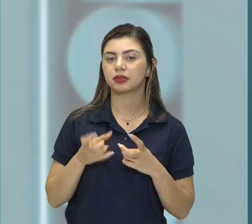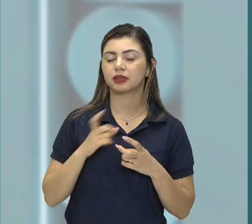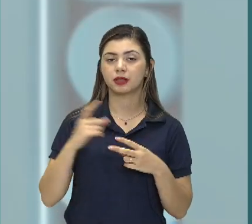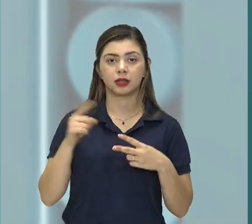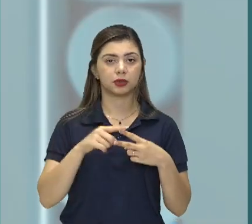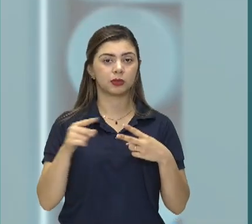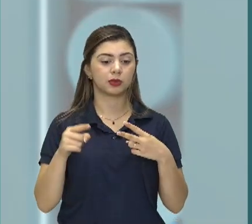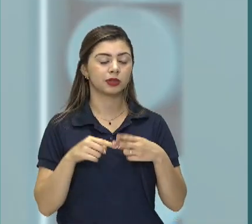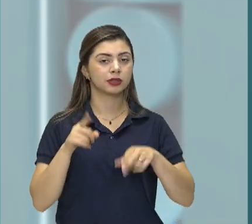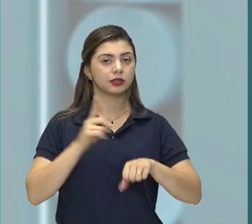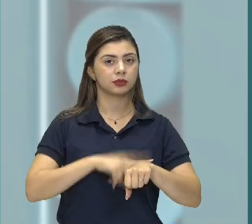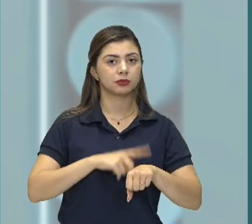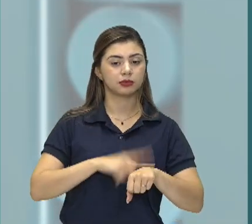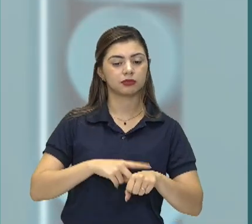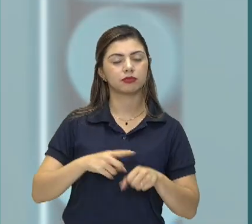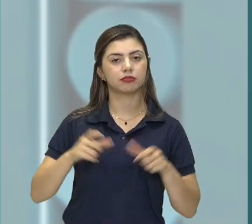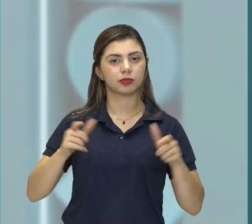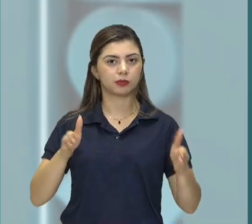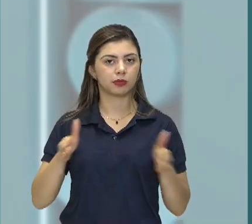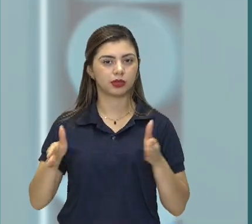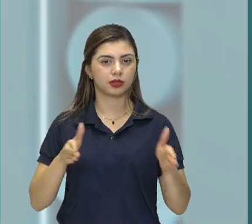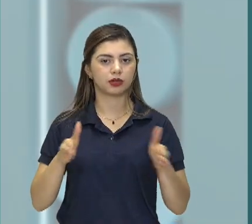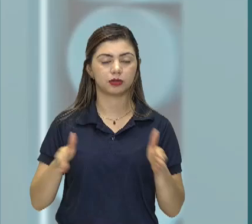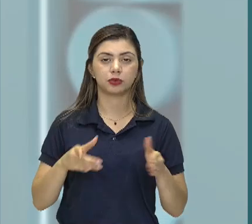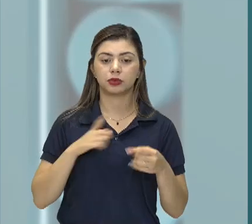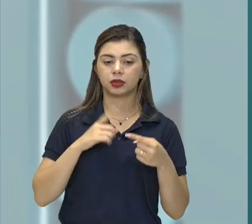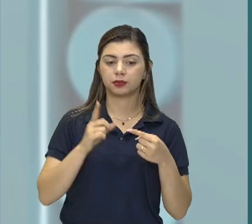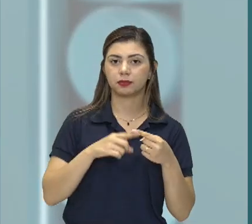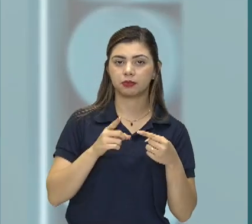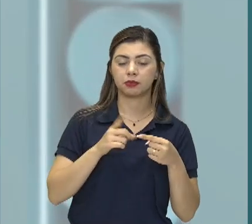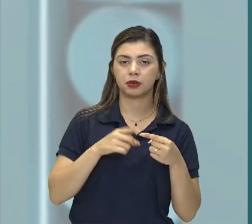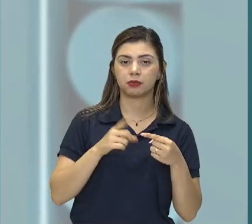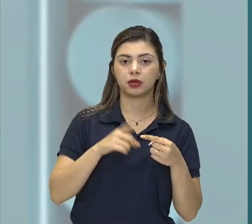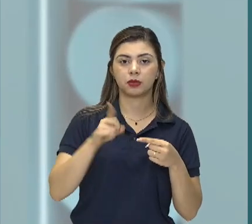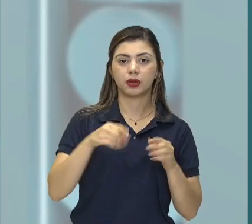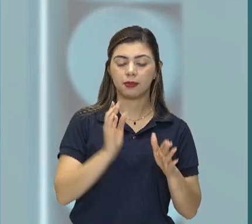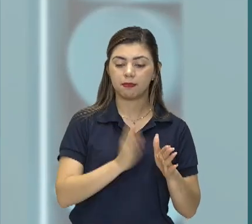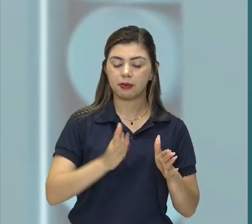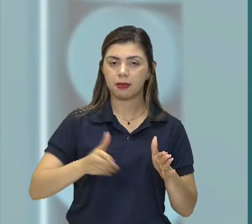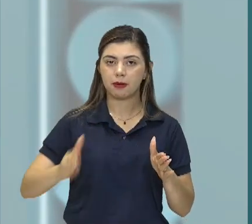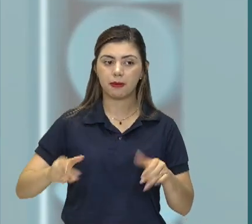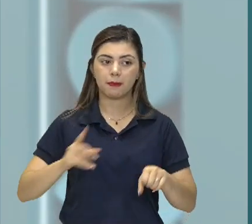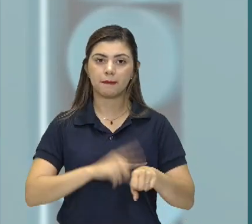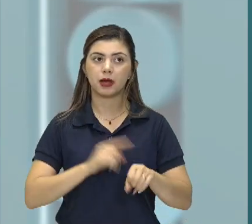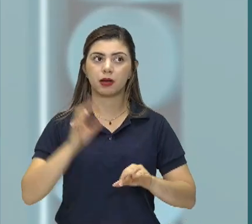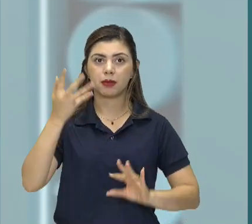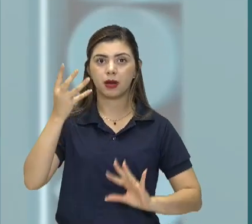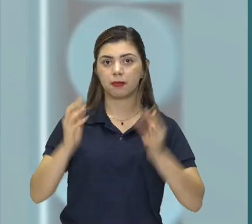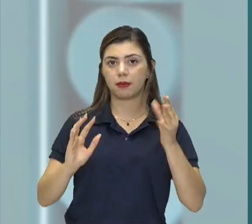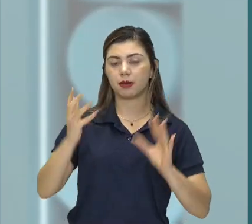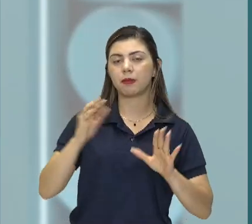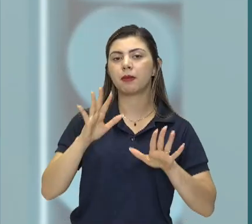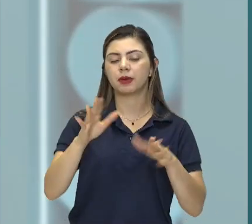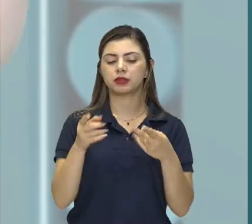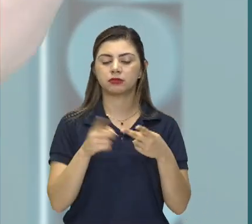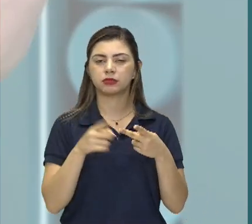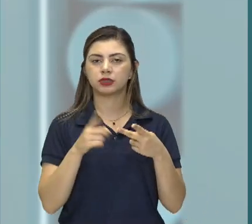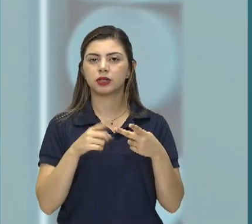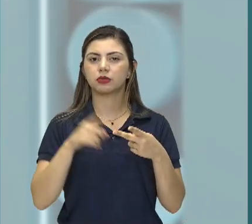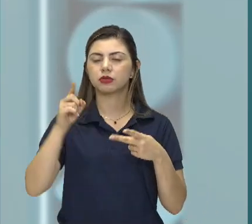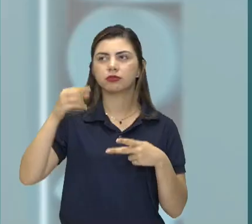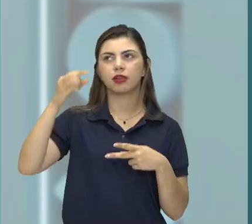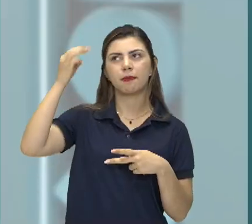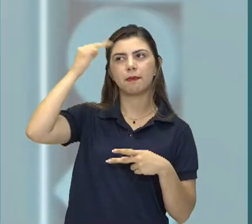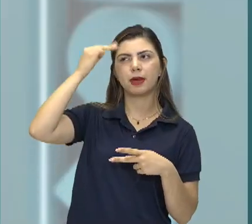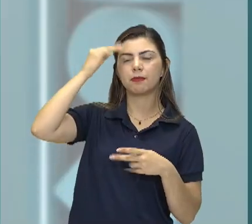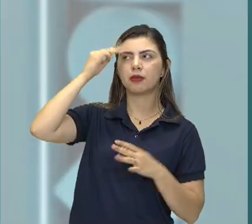duas temporizações distintas. A cronológica, que é o tempo real de agora, e o psicológico, que ele vai lá no